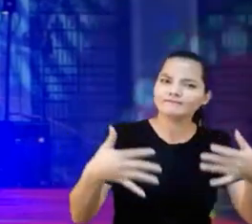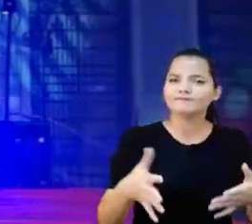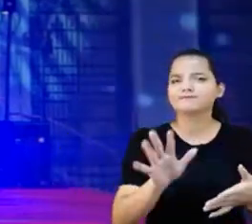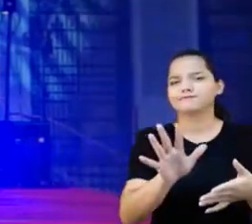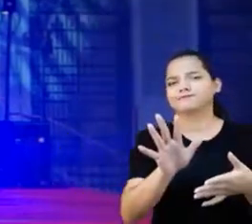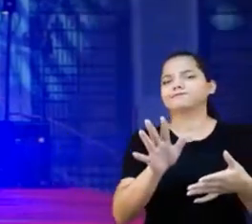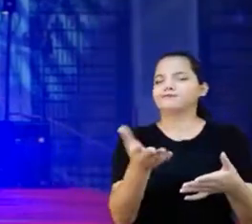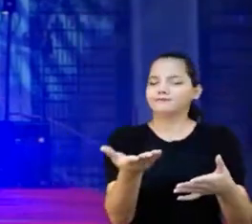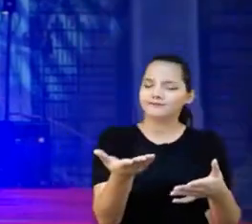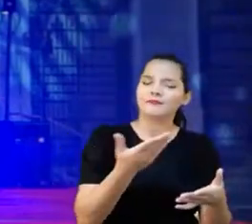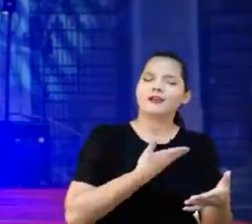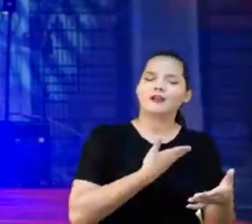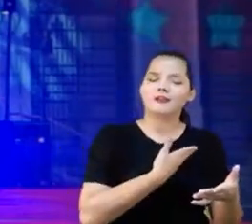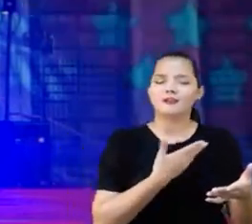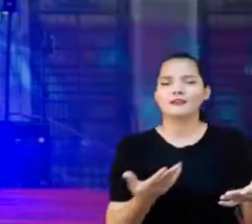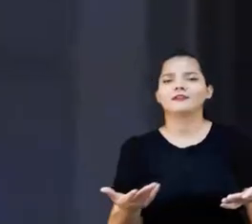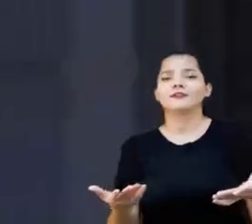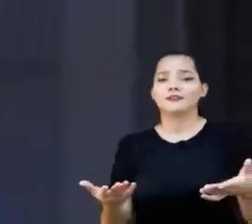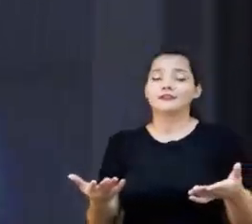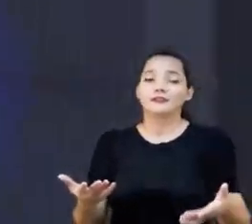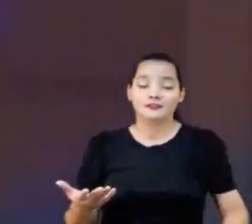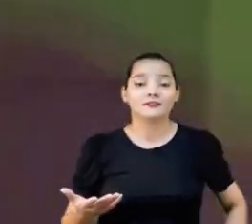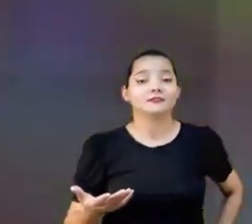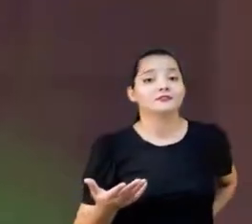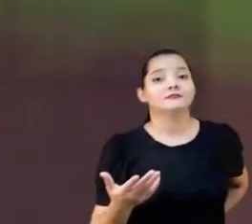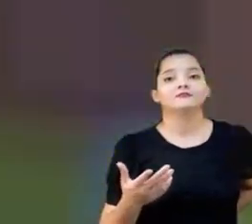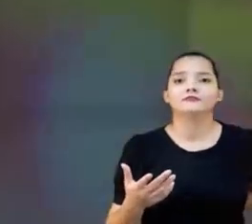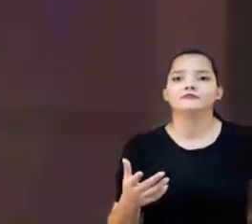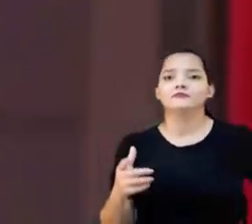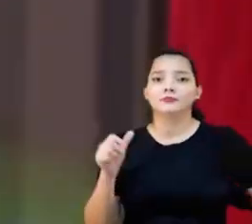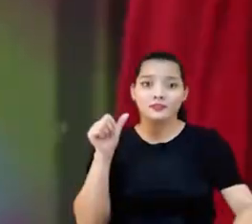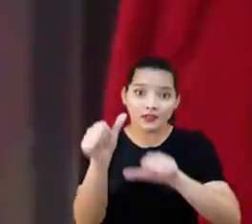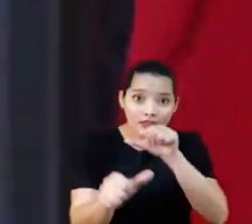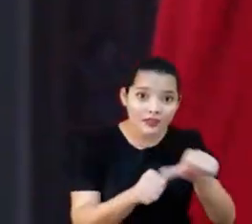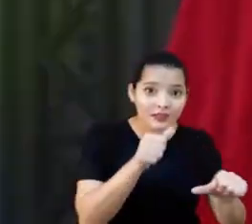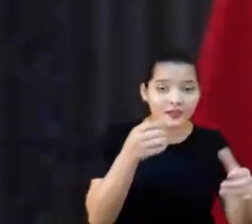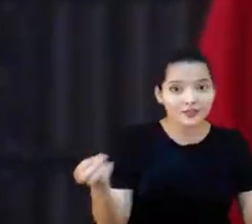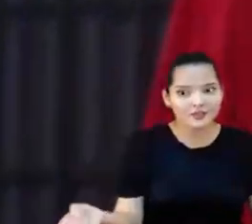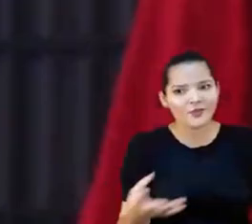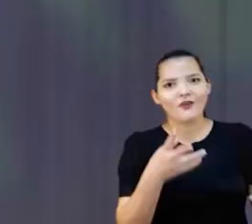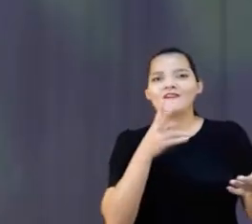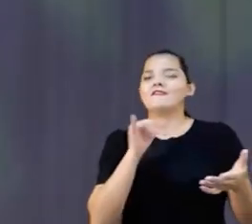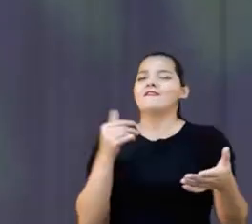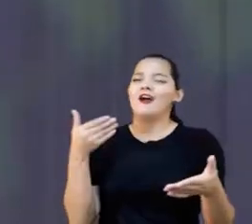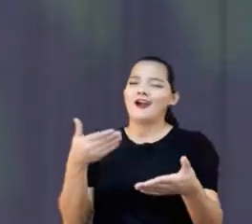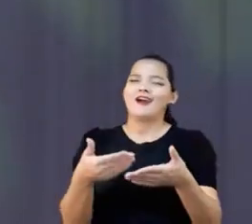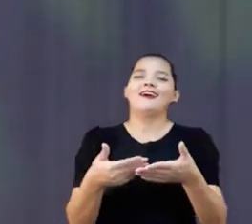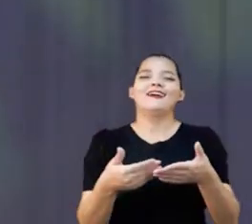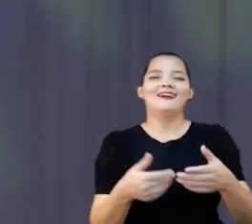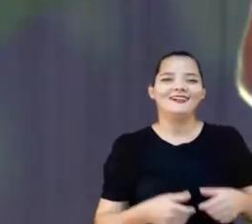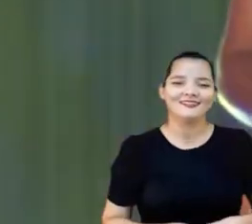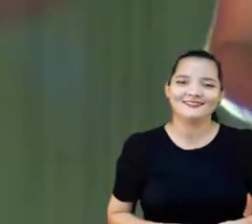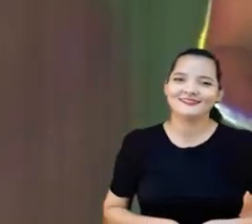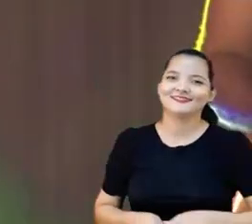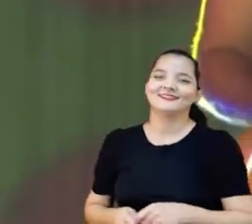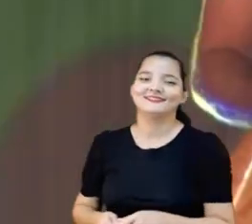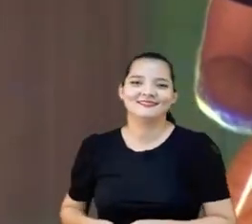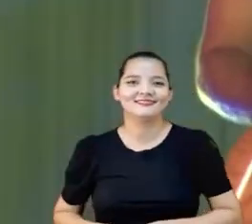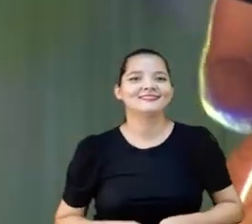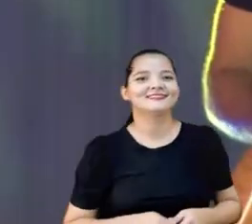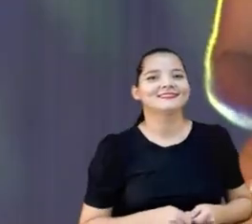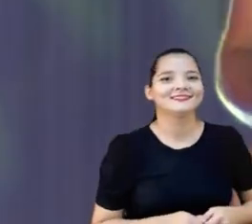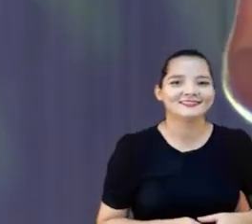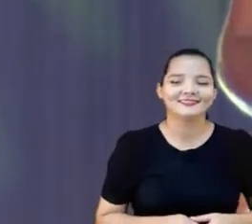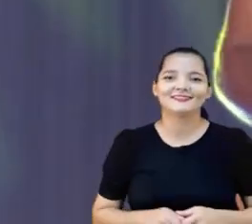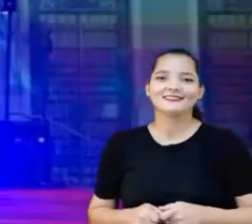de dizer, meu amigo, que uma nova mudança em breve vai acontecer.